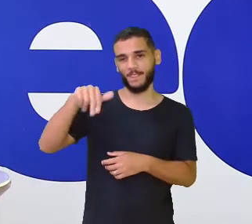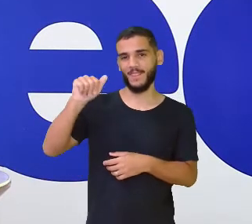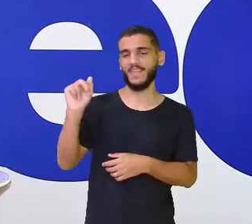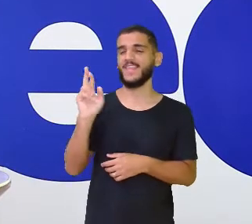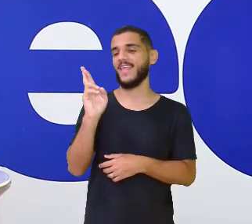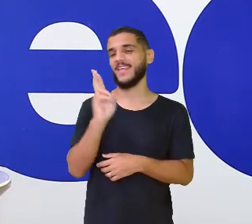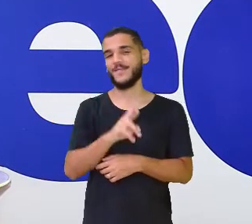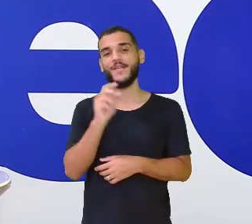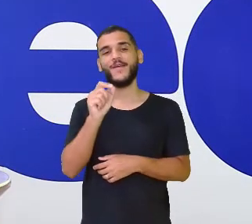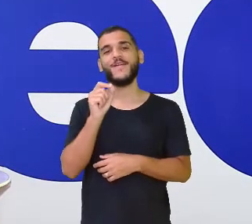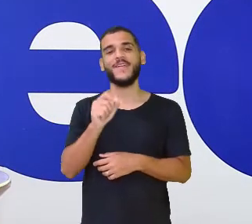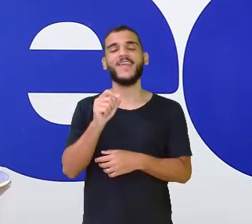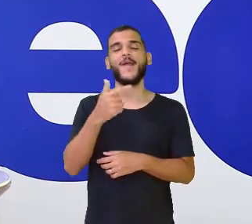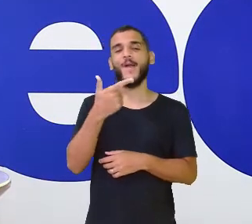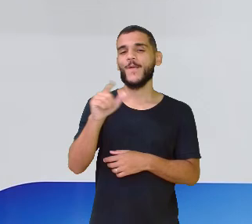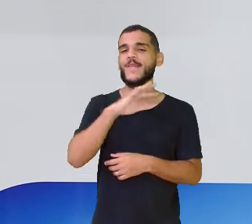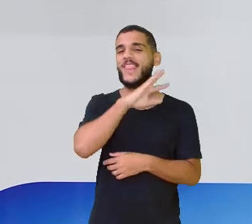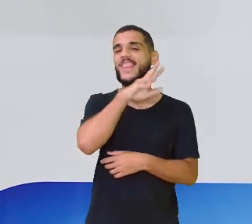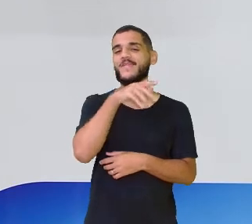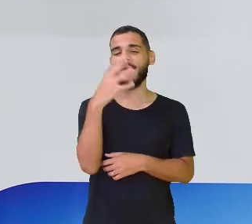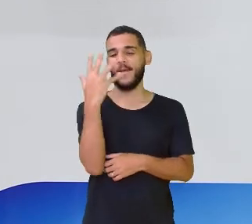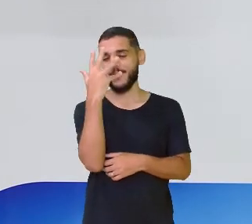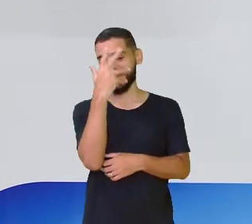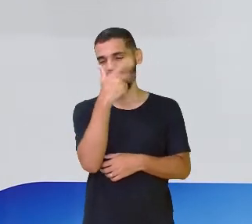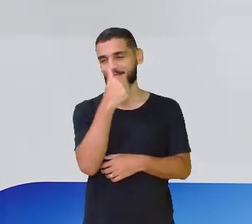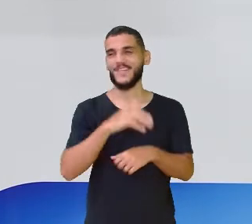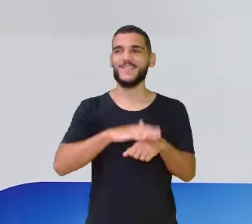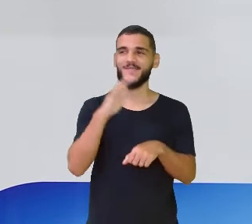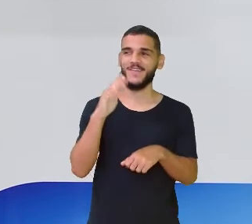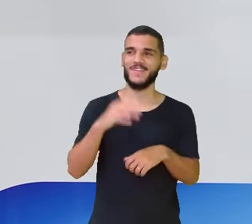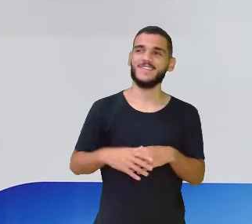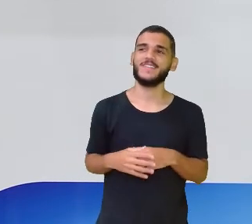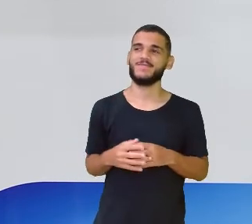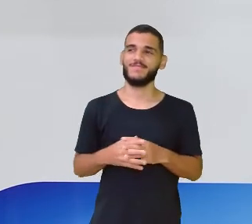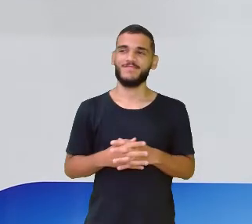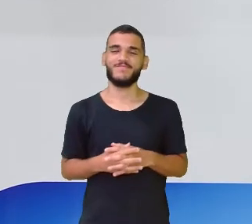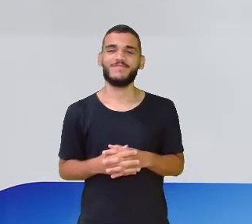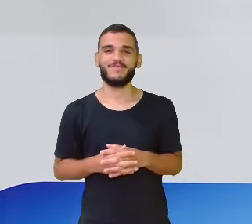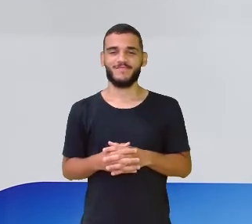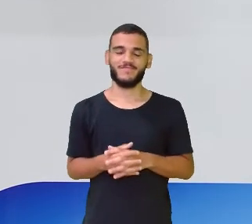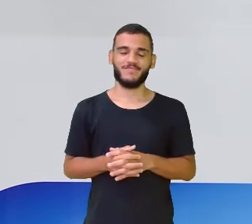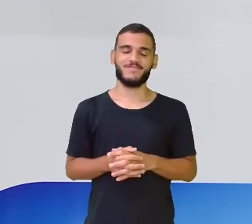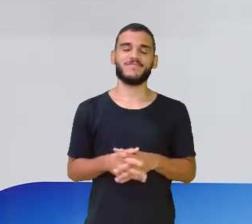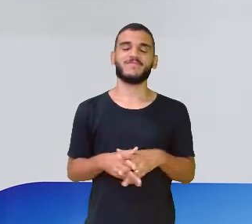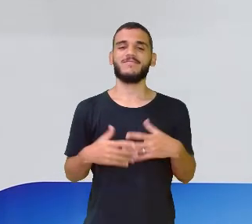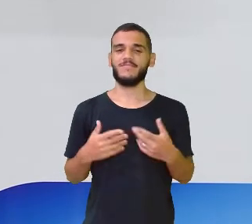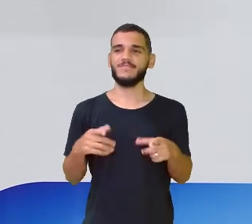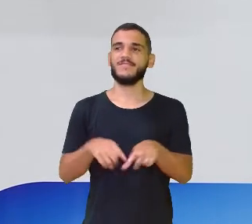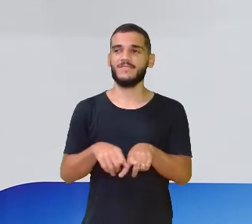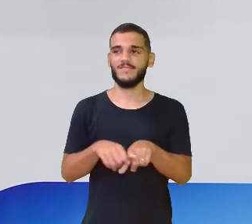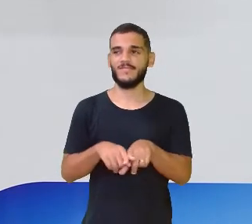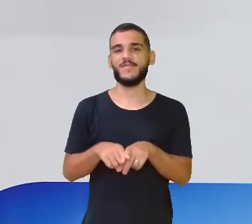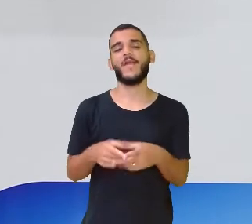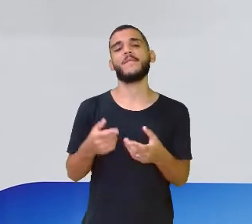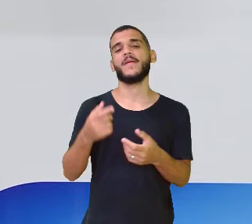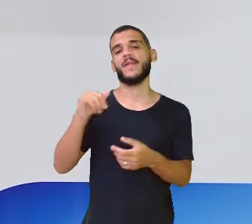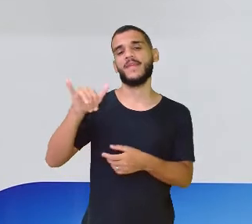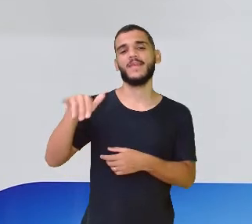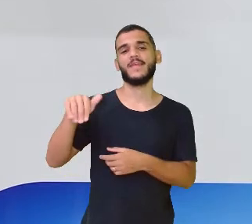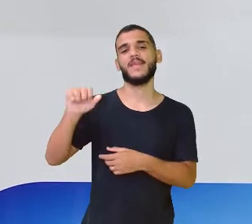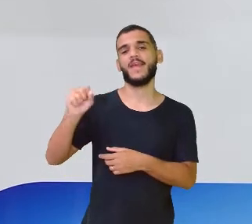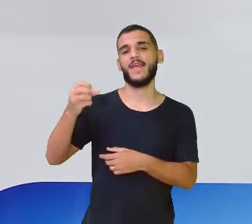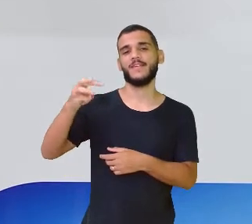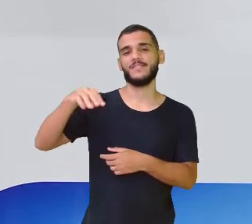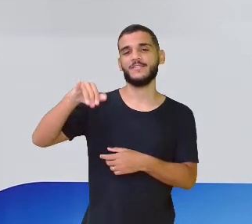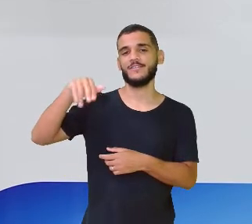bonita. Eu prefiro cachorro também. Foi a Yasmin, não foi que falou dos cachorrinhos? Eu Foi. prefiro cachorro também, Yasmin. Mas